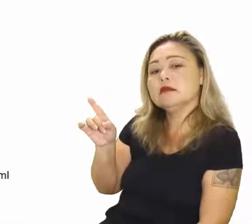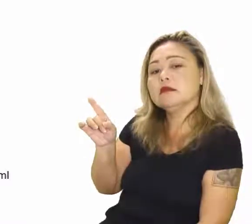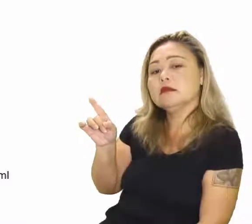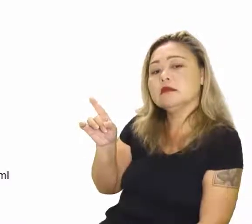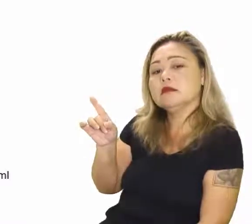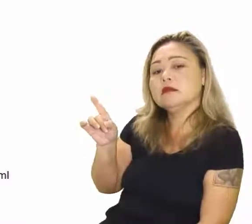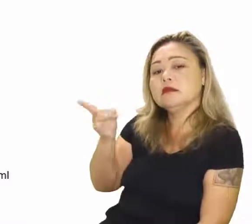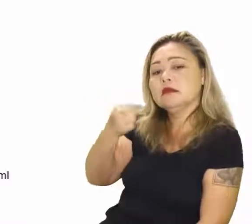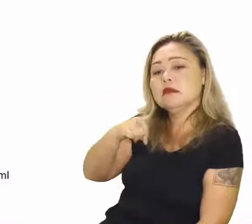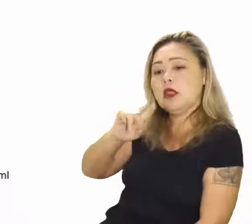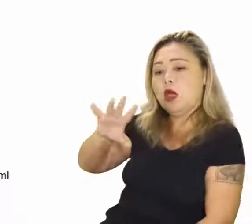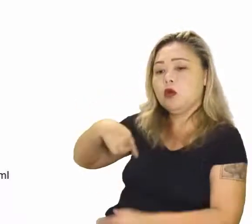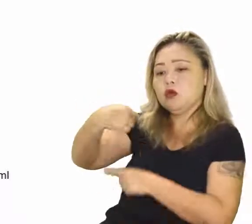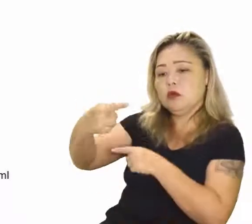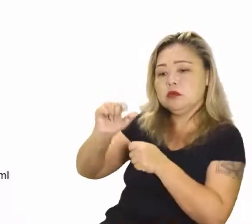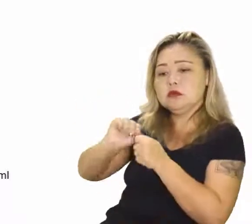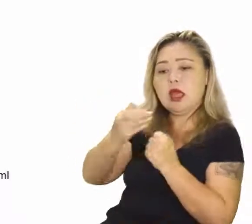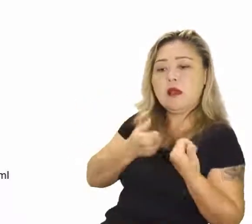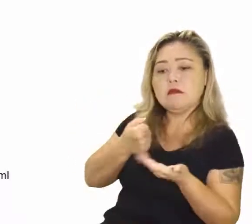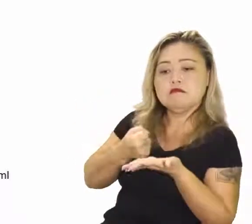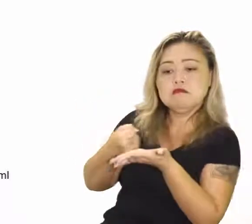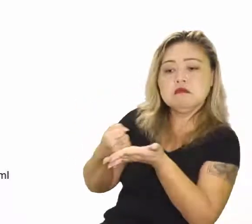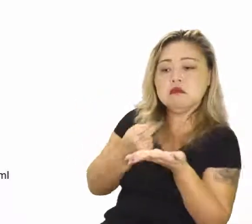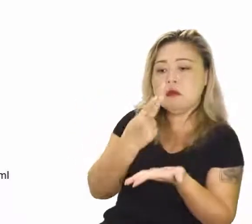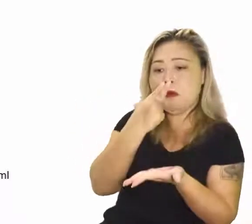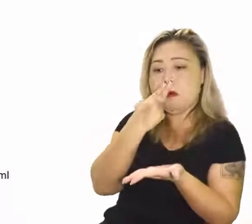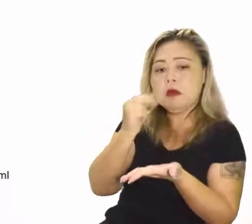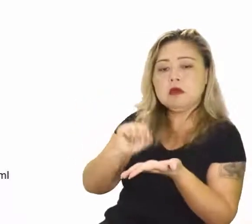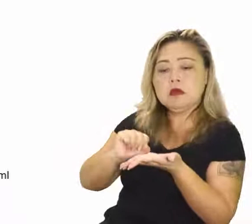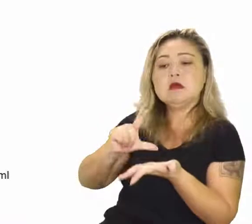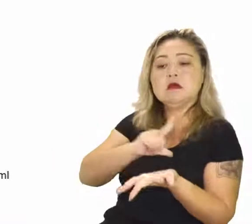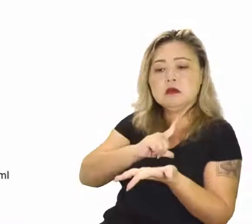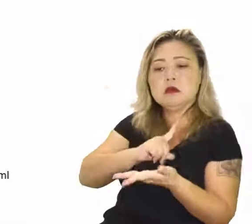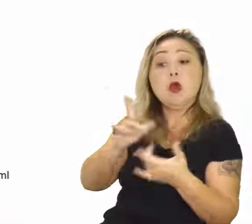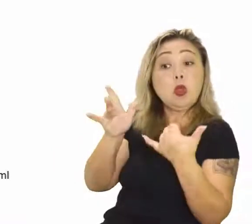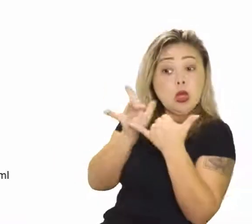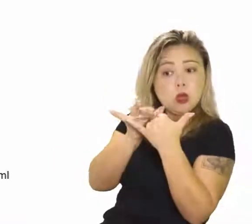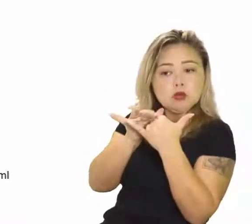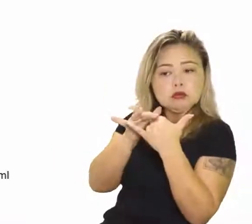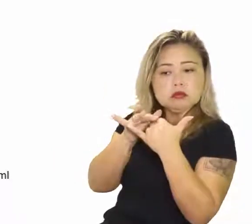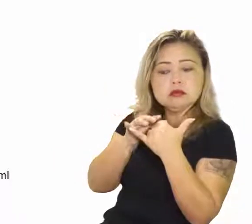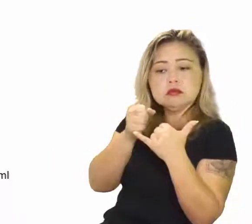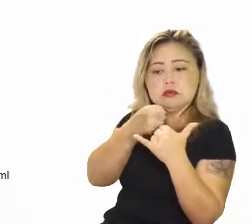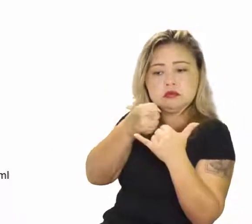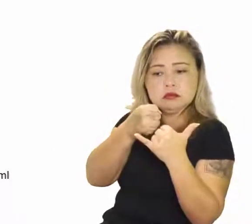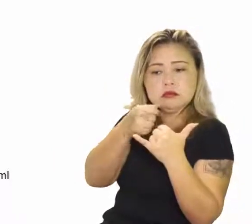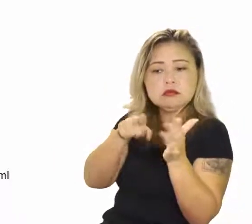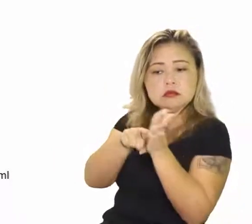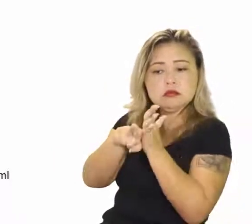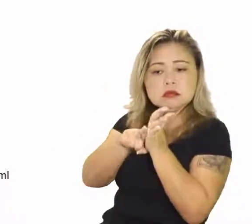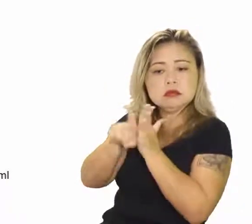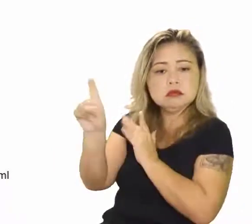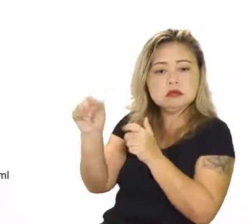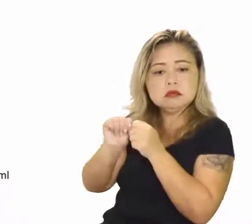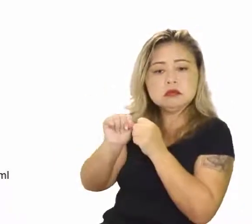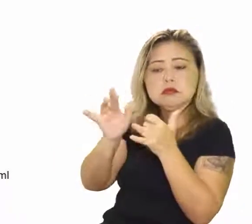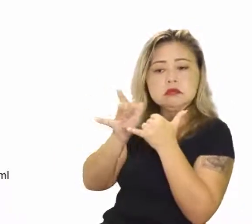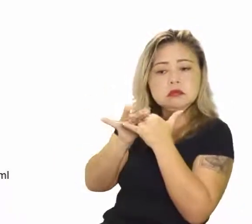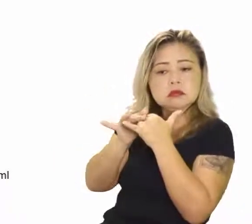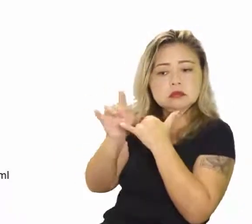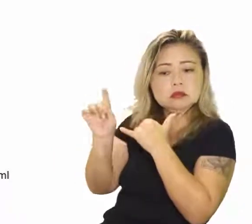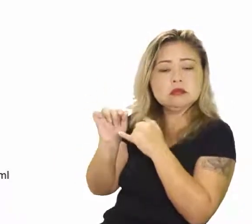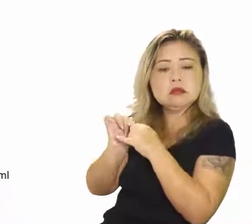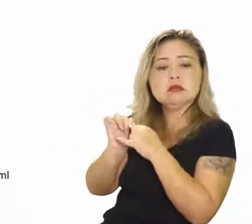os asseclas de Hitler. Tem um documentário no YouTube muito bom que fala sobre esses asseclas de